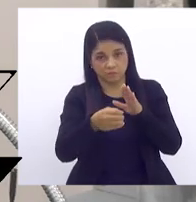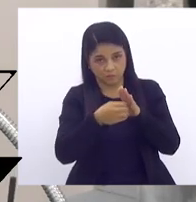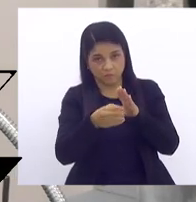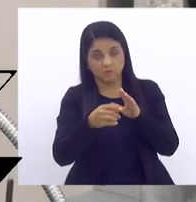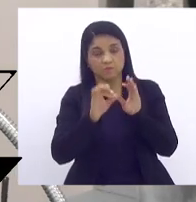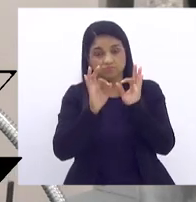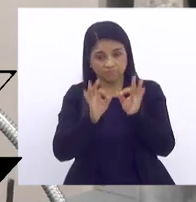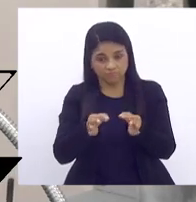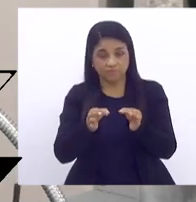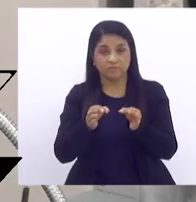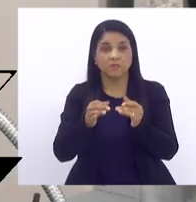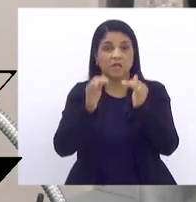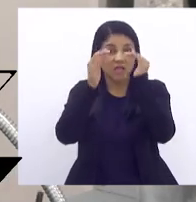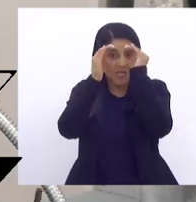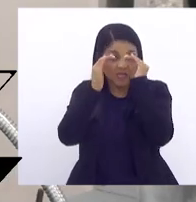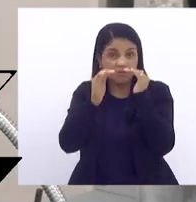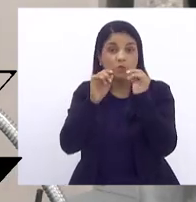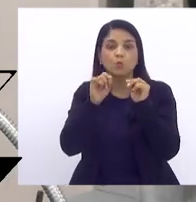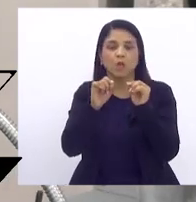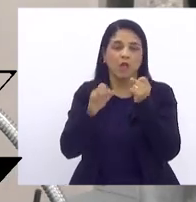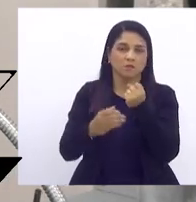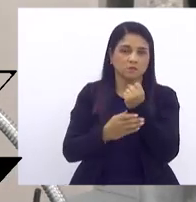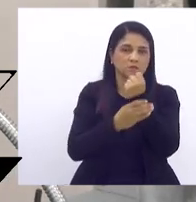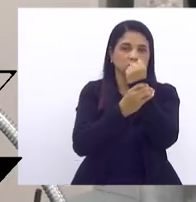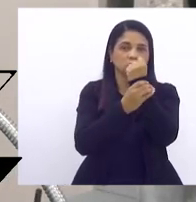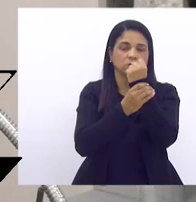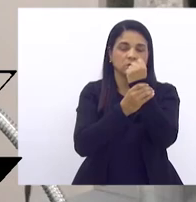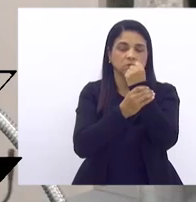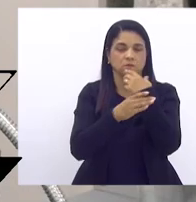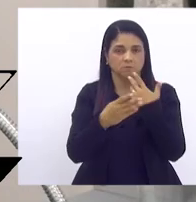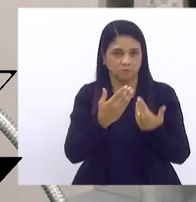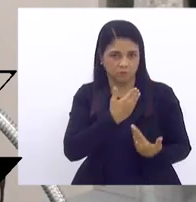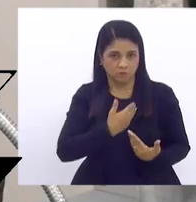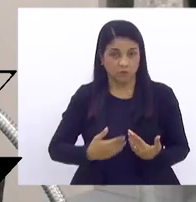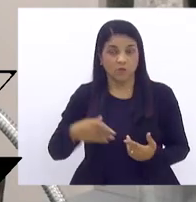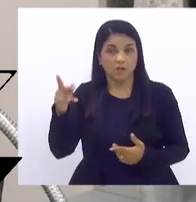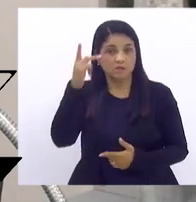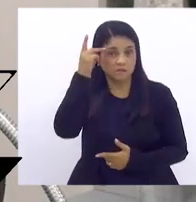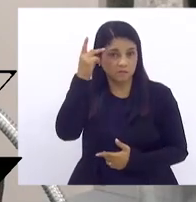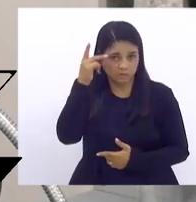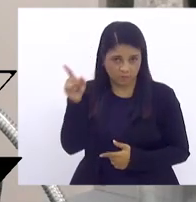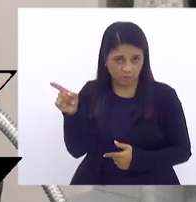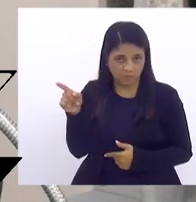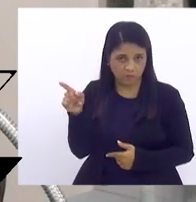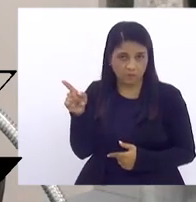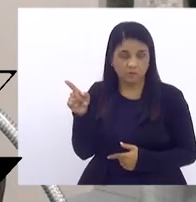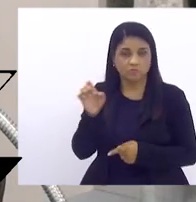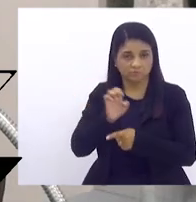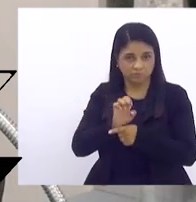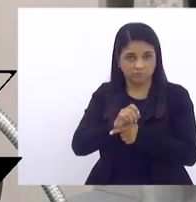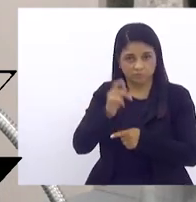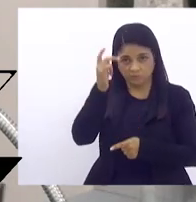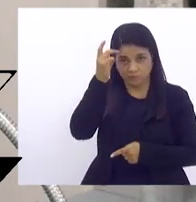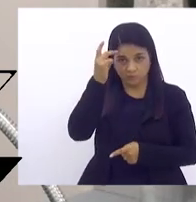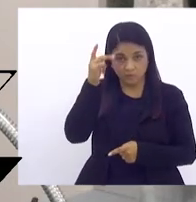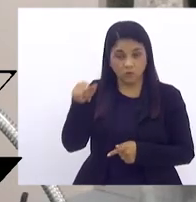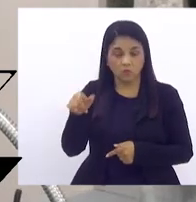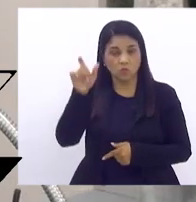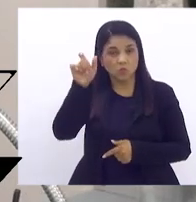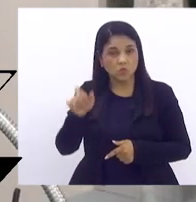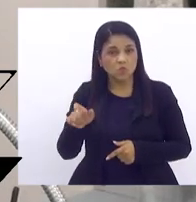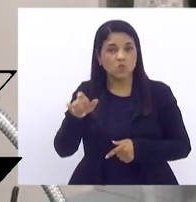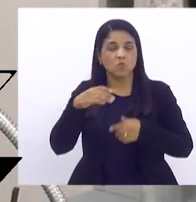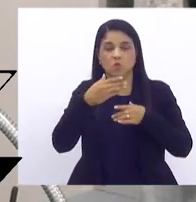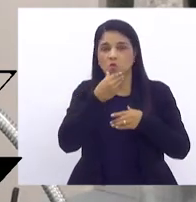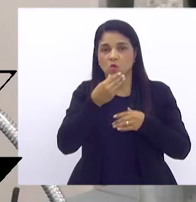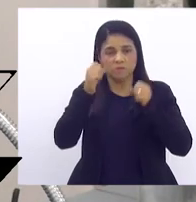justamente no que diz respeito à segurança pública. A gente teve um episódio, inclusive, em São Paulo, que o torcedor morreu por